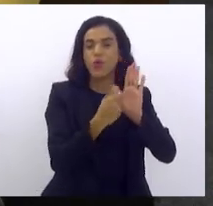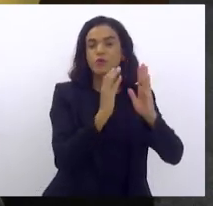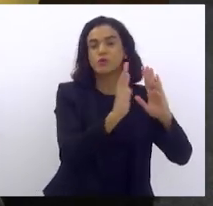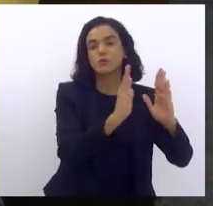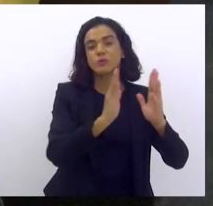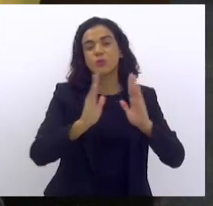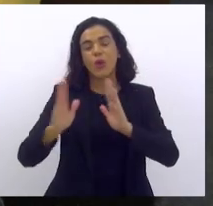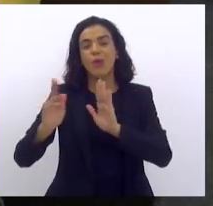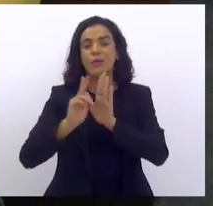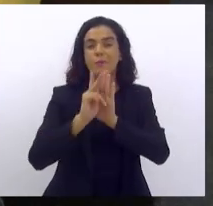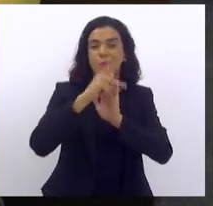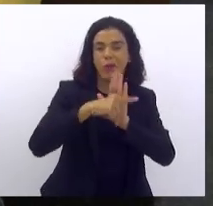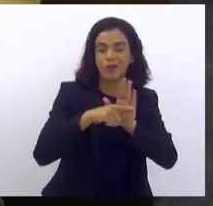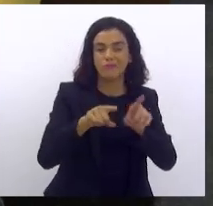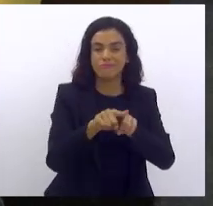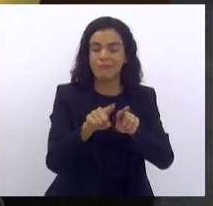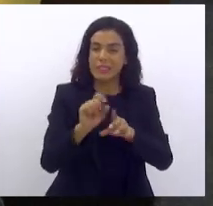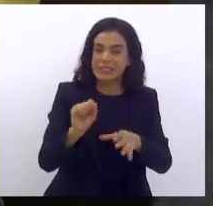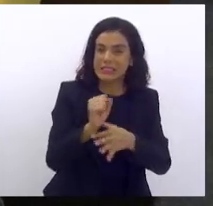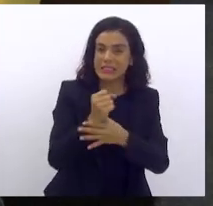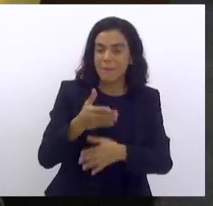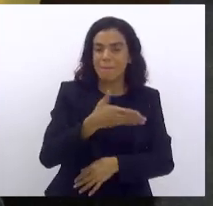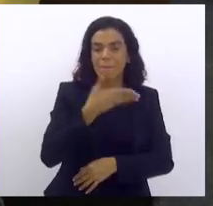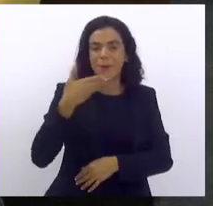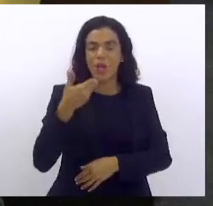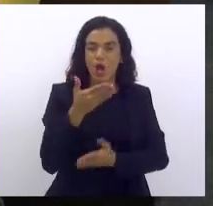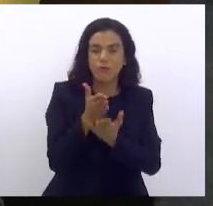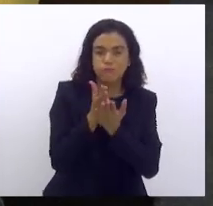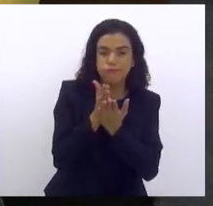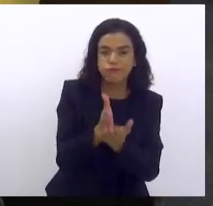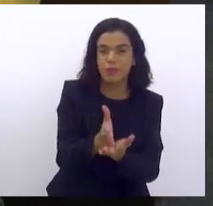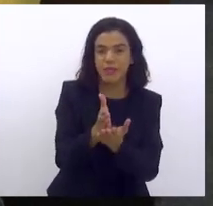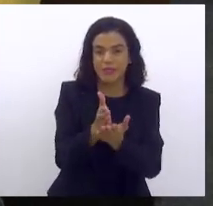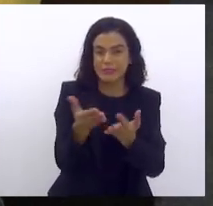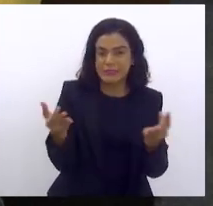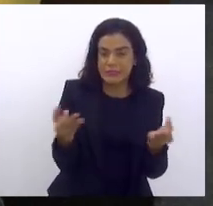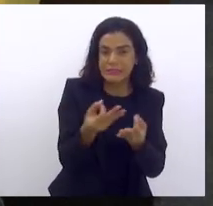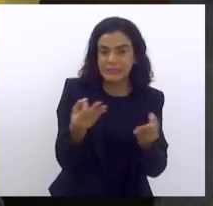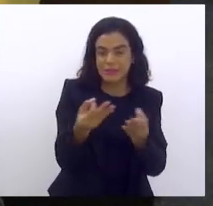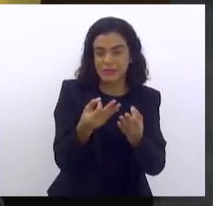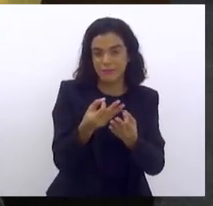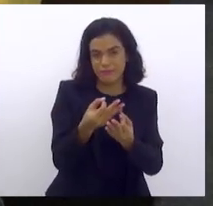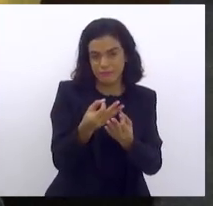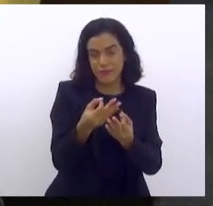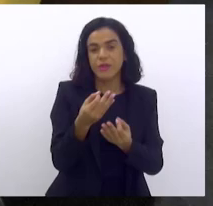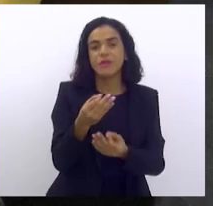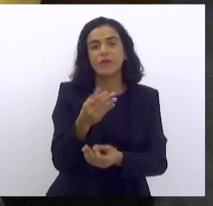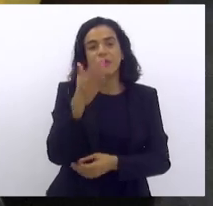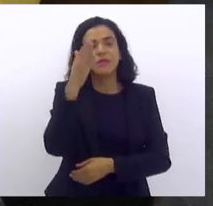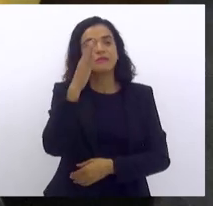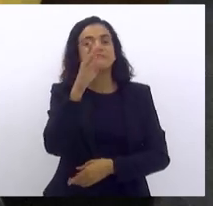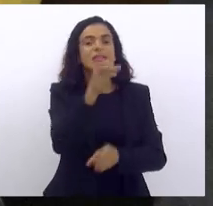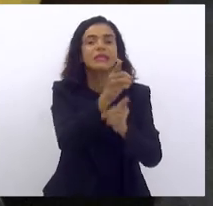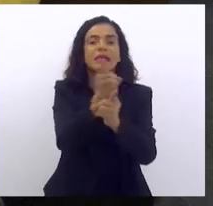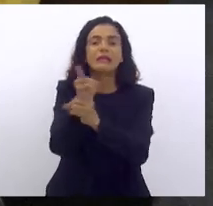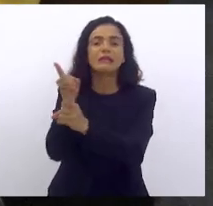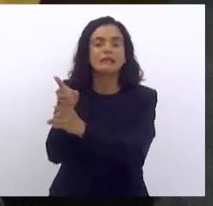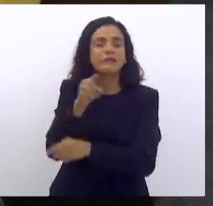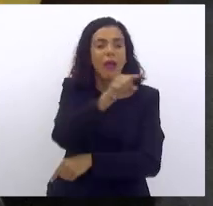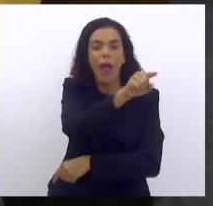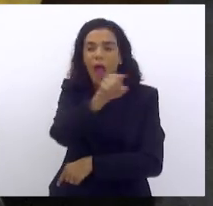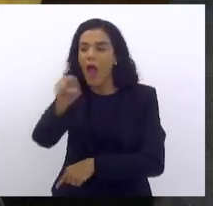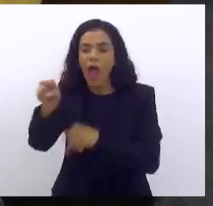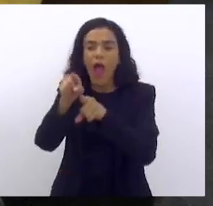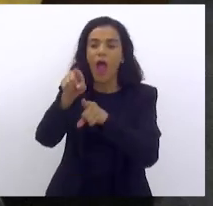e protocolos que garantam a maior lisura desse processo de reconhecimento de pessoas. É claro que a